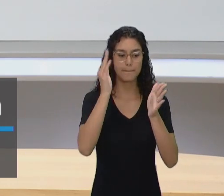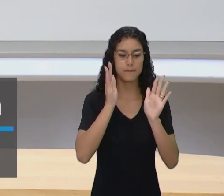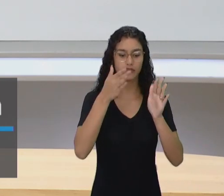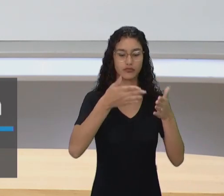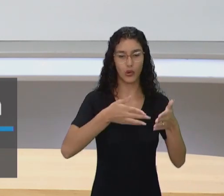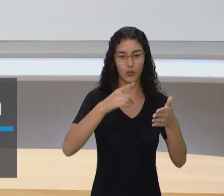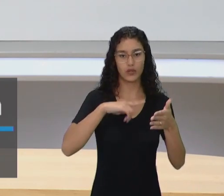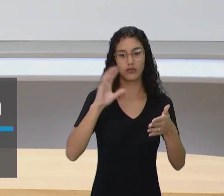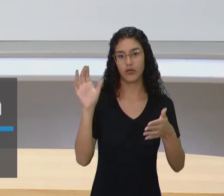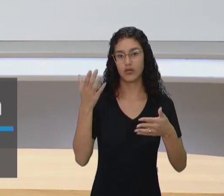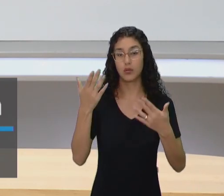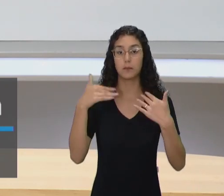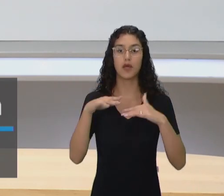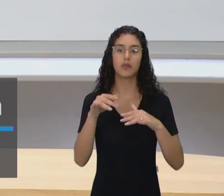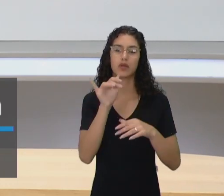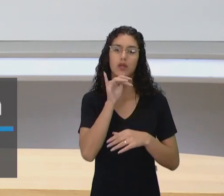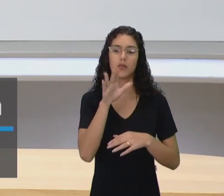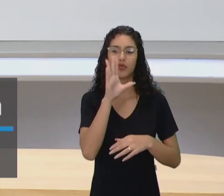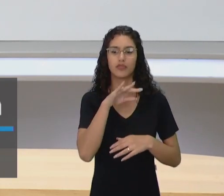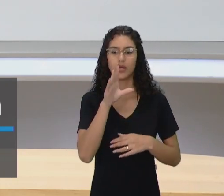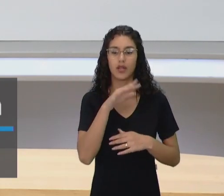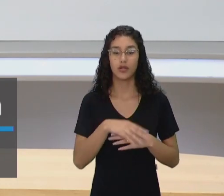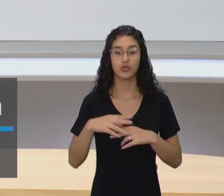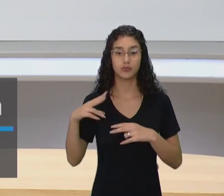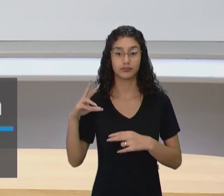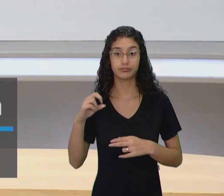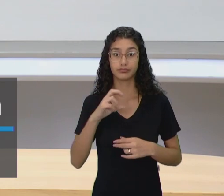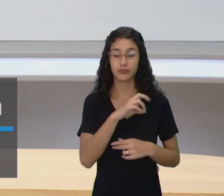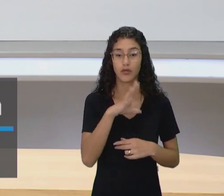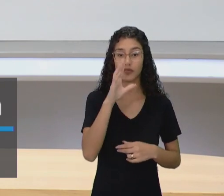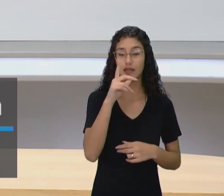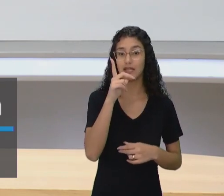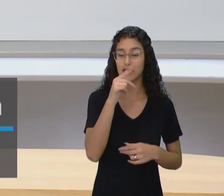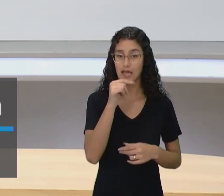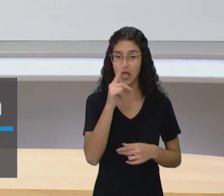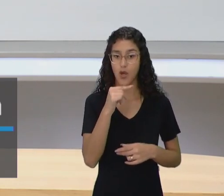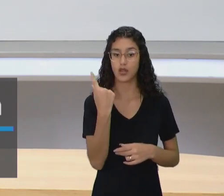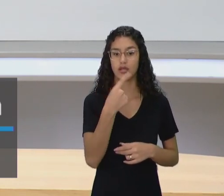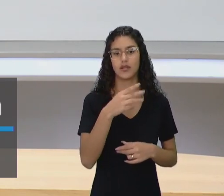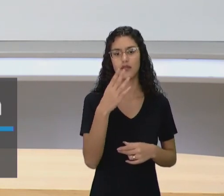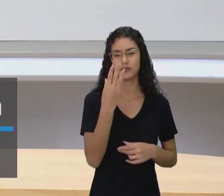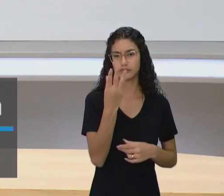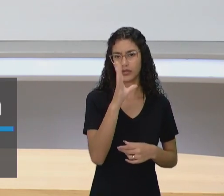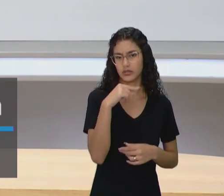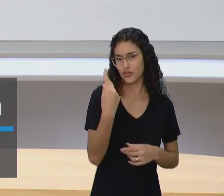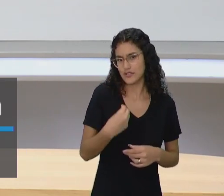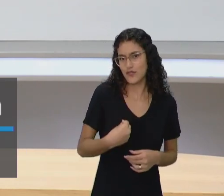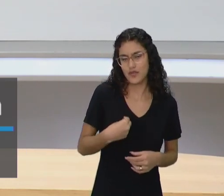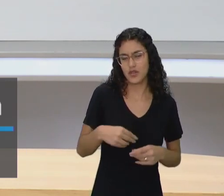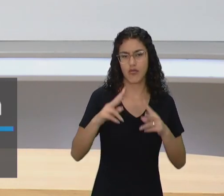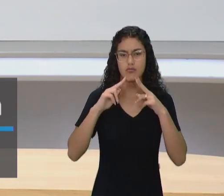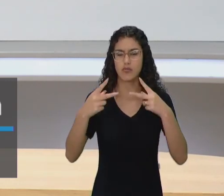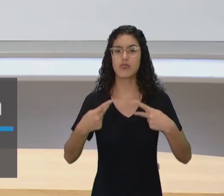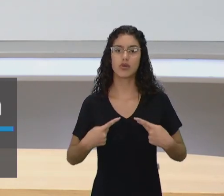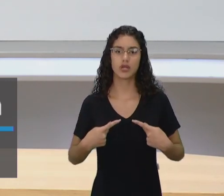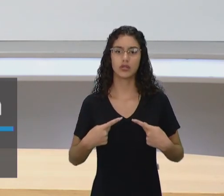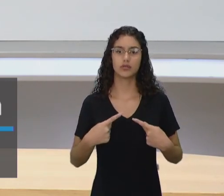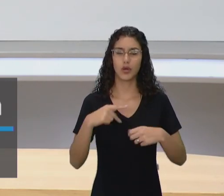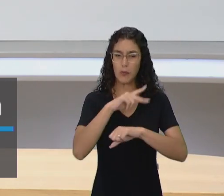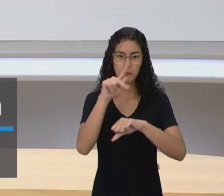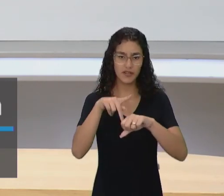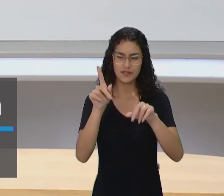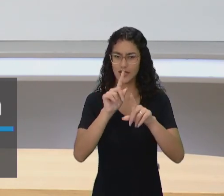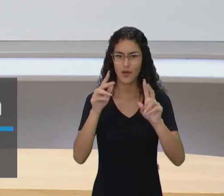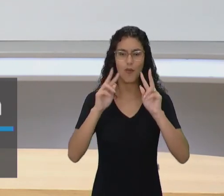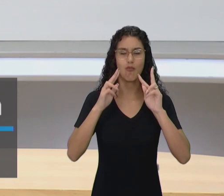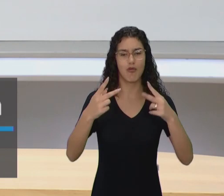que tem a ver com isso. Agora, por exemplo, falar de agrotóxico, falar da água, a gente está falando da nossa vida mesmo, como ser humano, não é nem como país, tá? É como